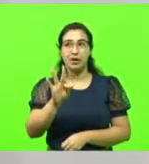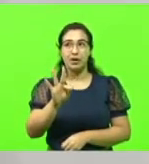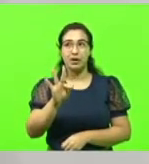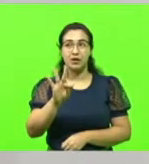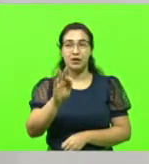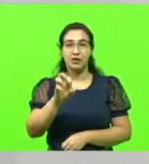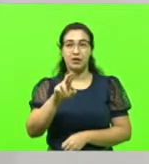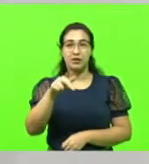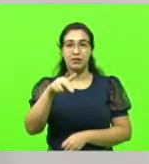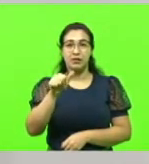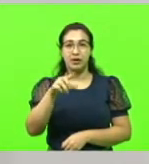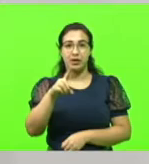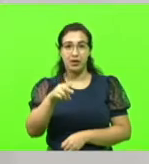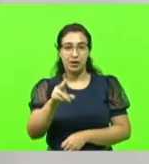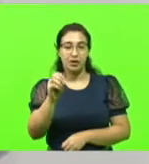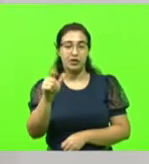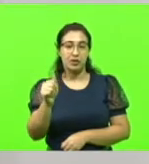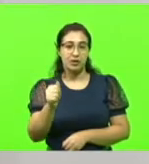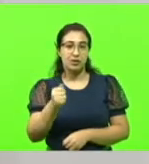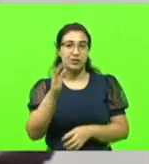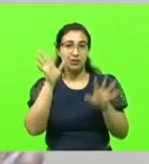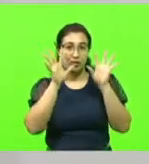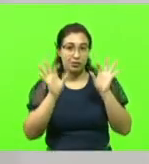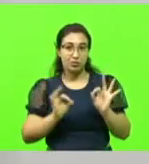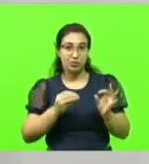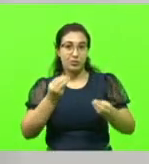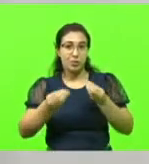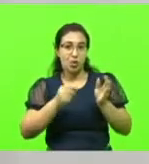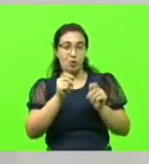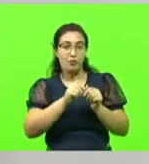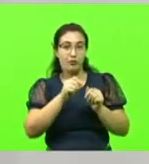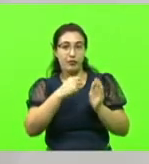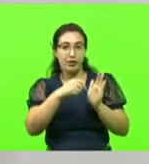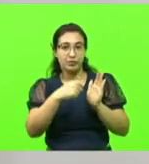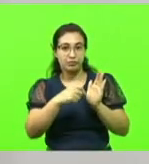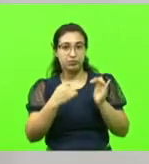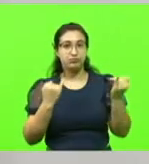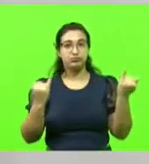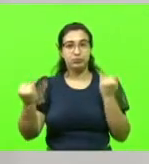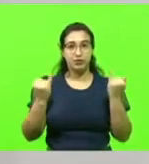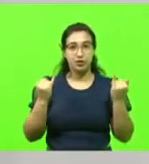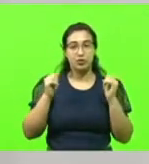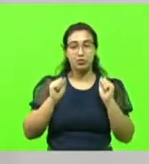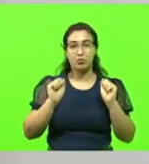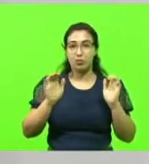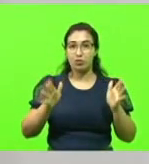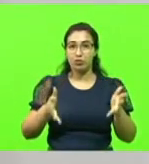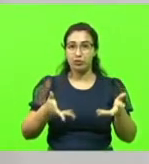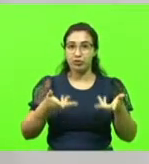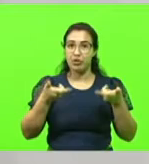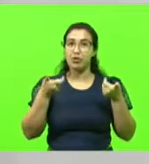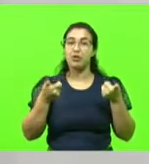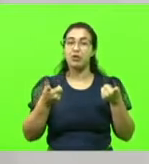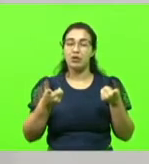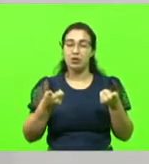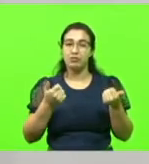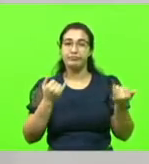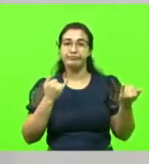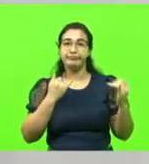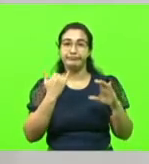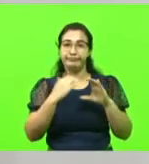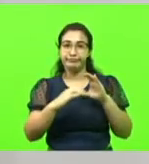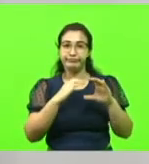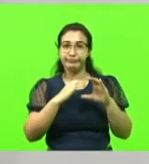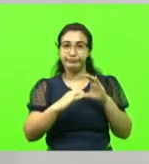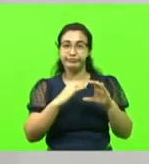tentando reportar e não soube como passar a notícia. Espero que das próximas ela possa melhorar a forma de comunicação. Agora,